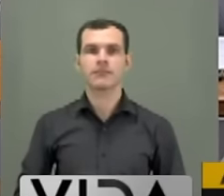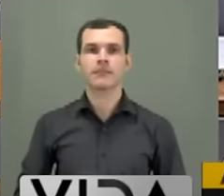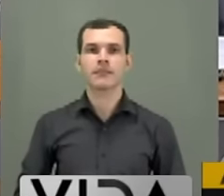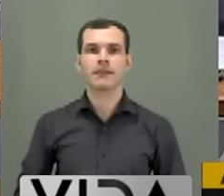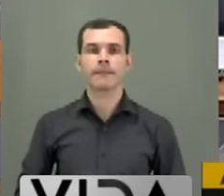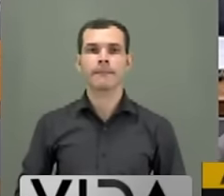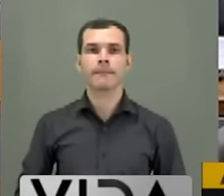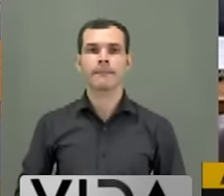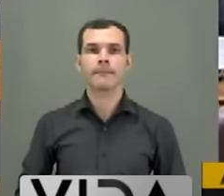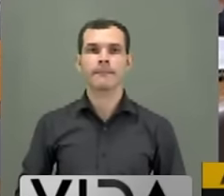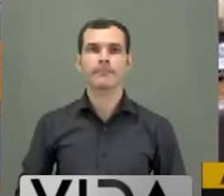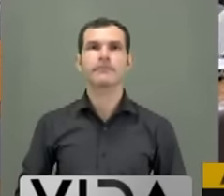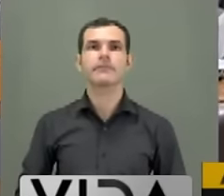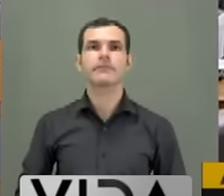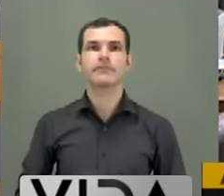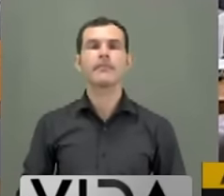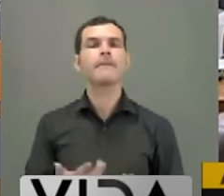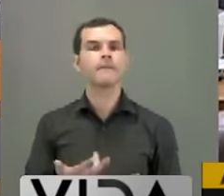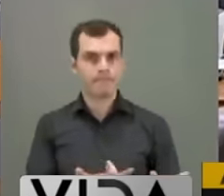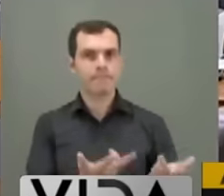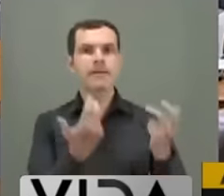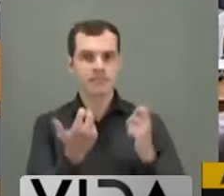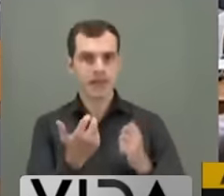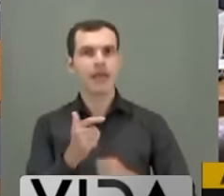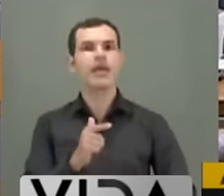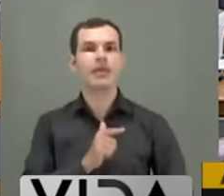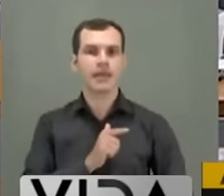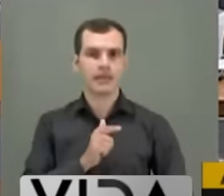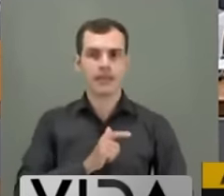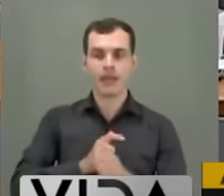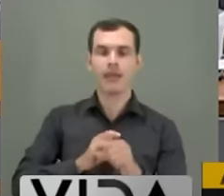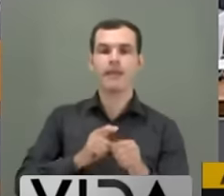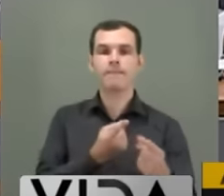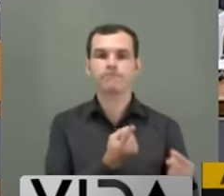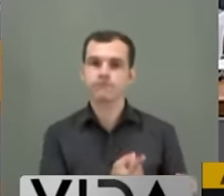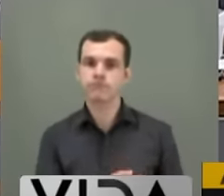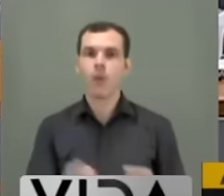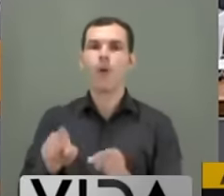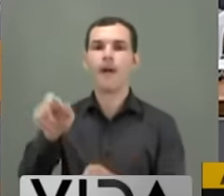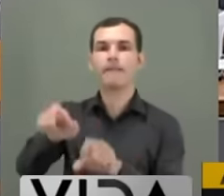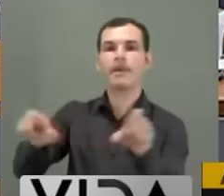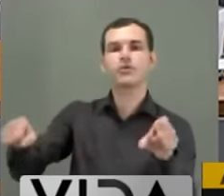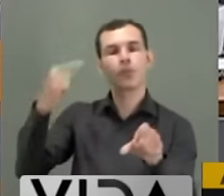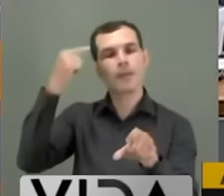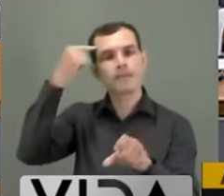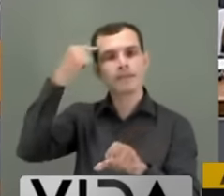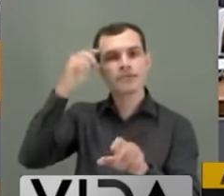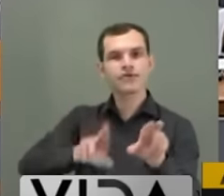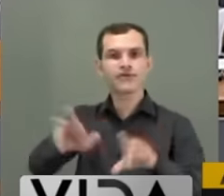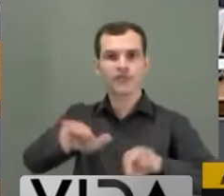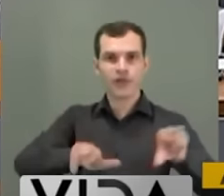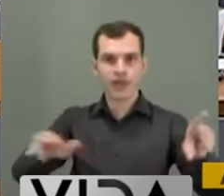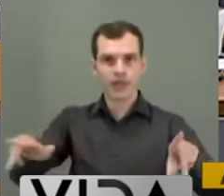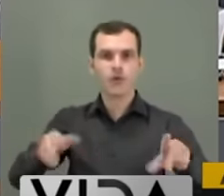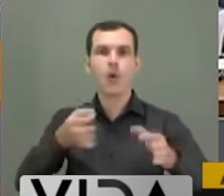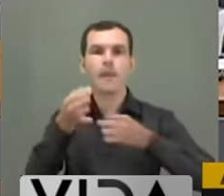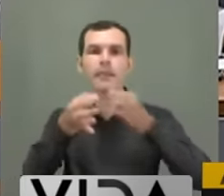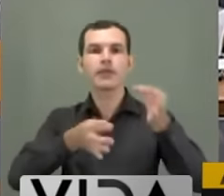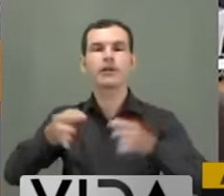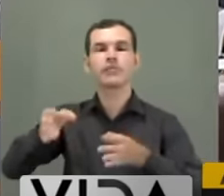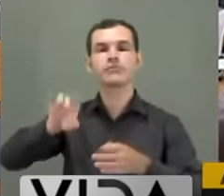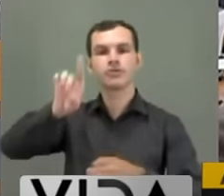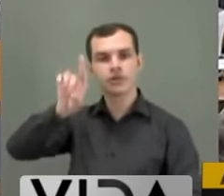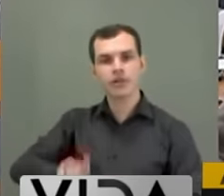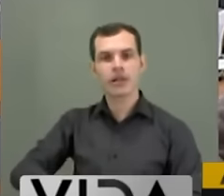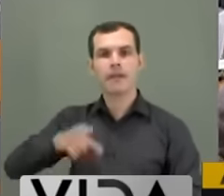Há um nítido movimento de perseguição a quem pensa diferente. O direito de opinião sendo cerceado no Brasil. Pessoas